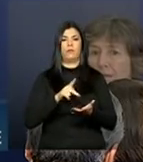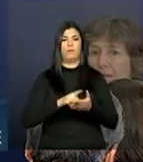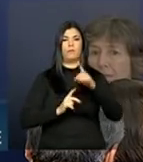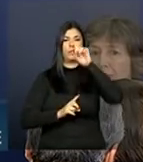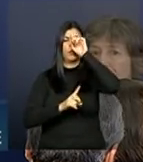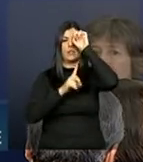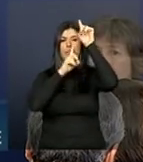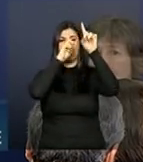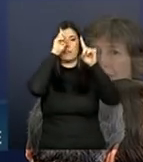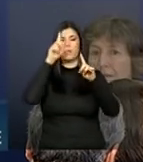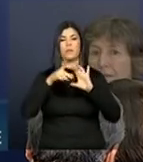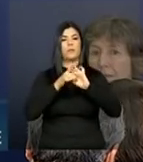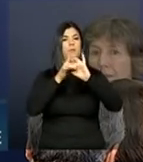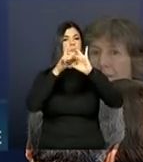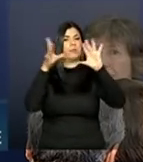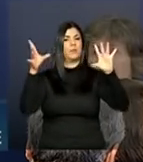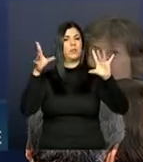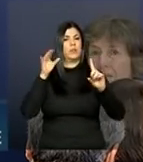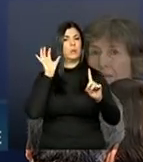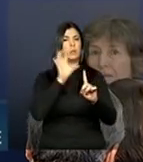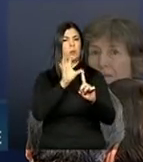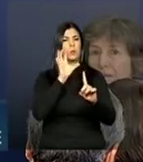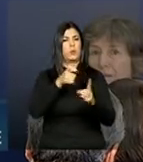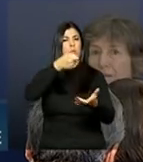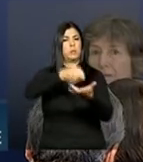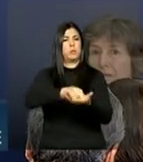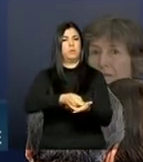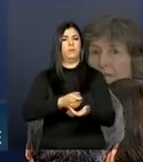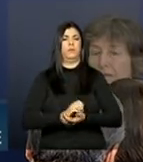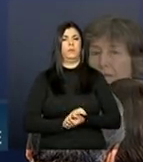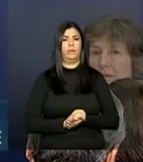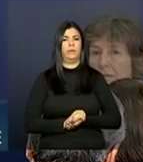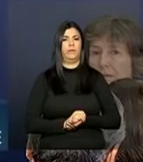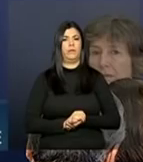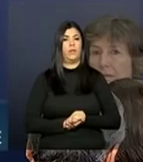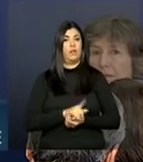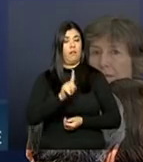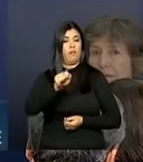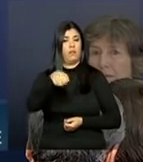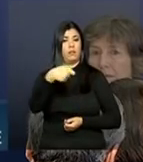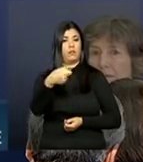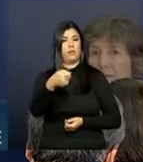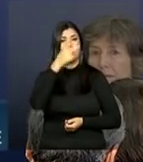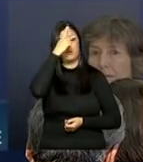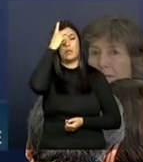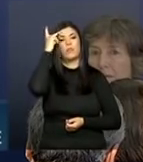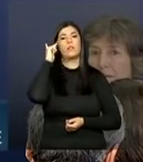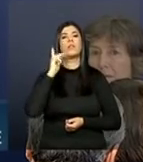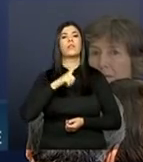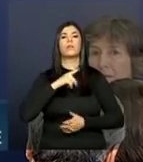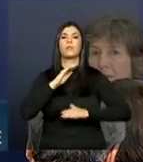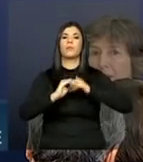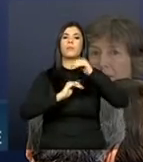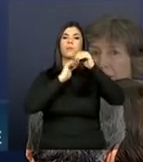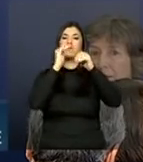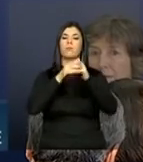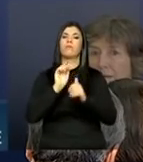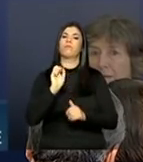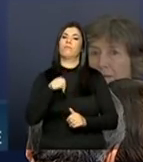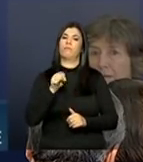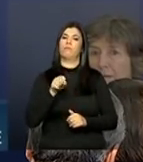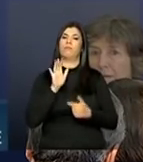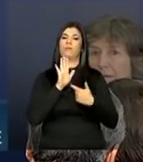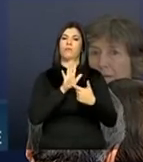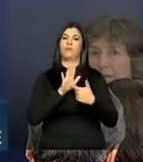democrático e livre de ameaas autoritárias São gestos como esse que constrói sim